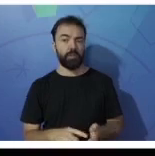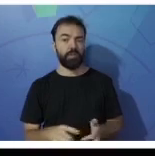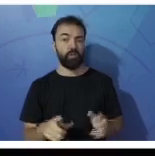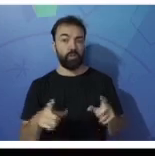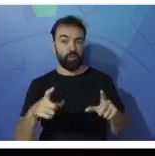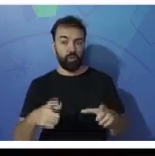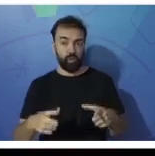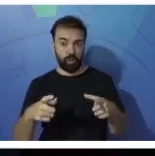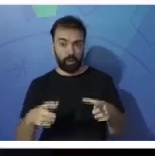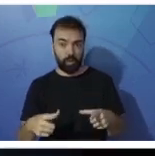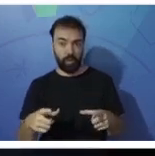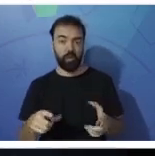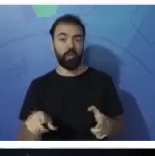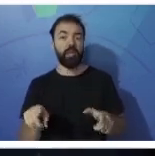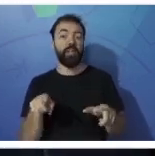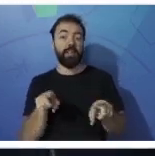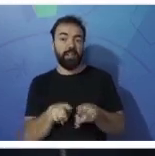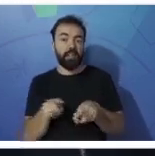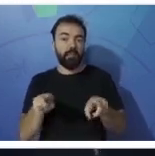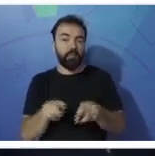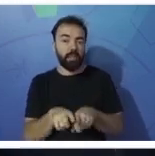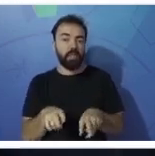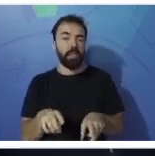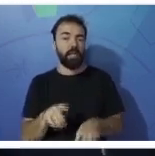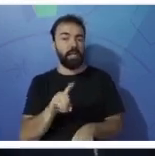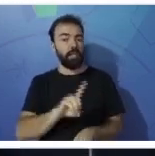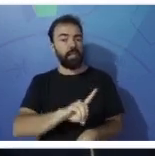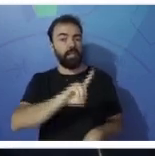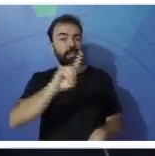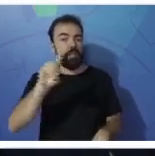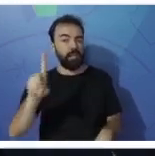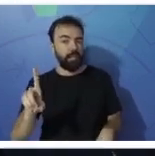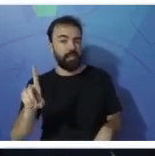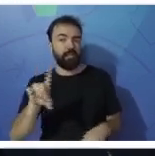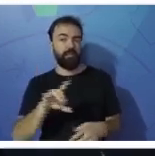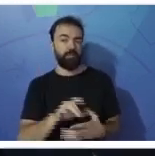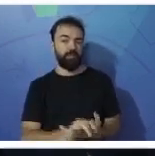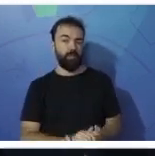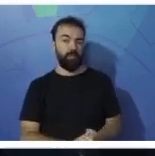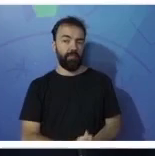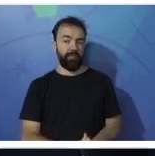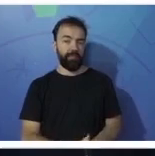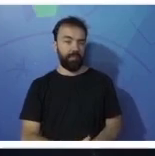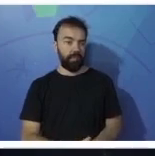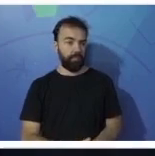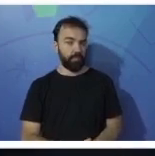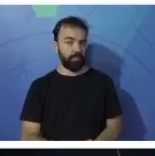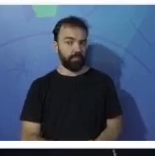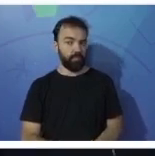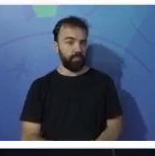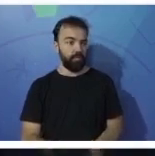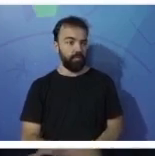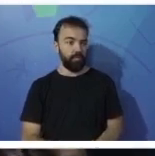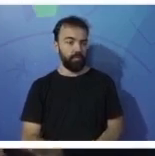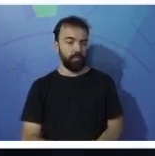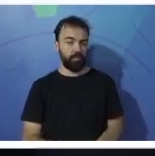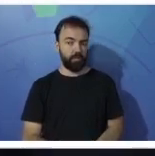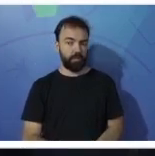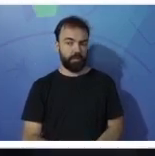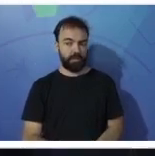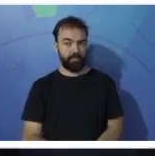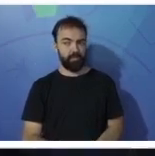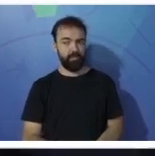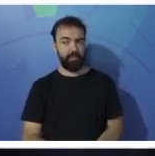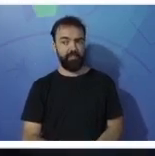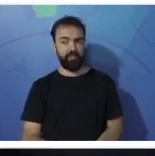escrita. Nós iniciamos a carta com este cabeçalho, tá? Que nós vamos ver ao longo da aula. Mas, referente à carta do